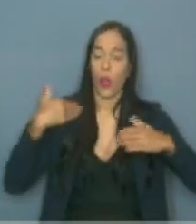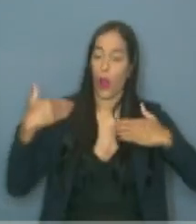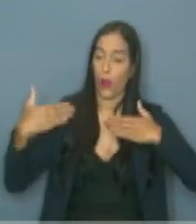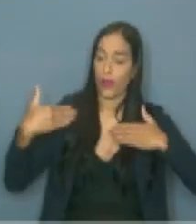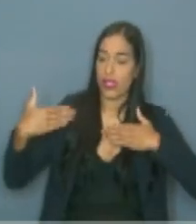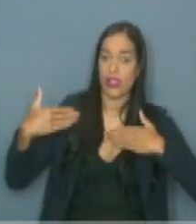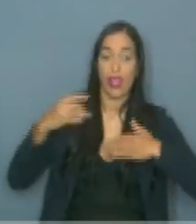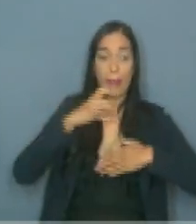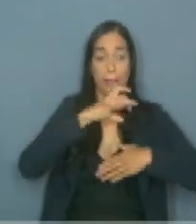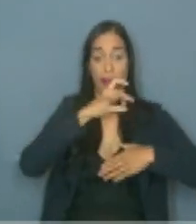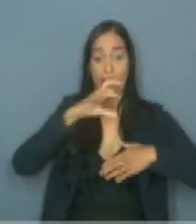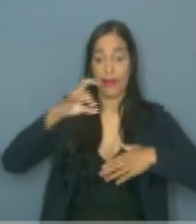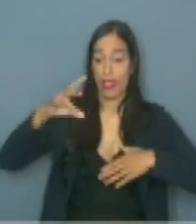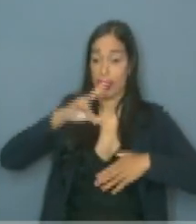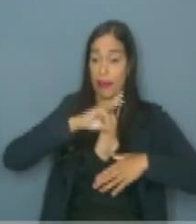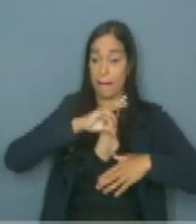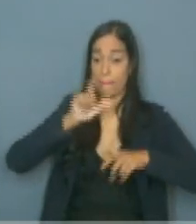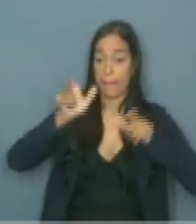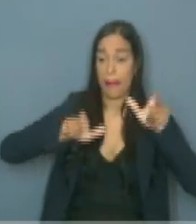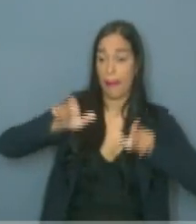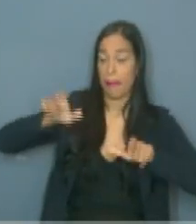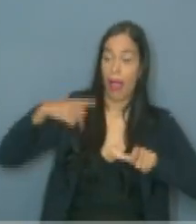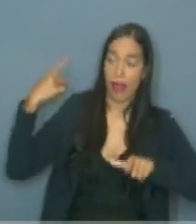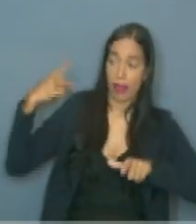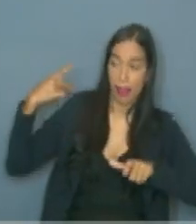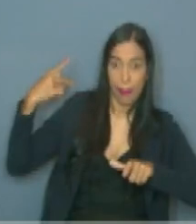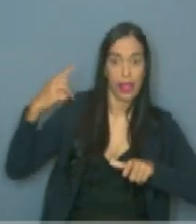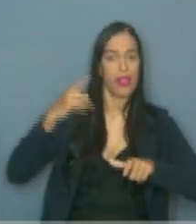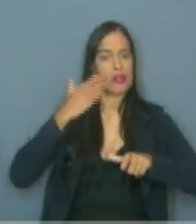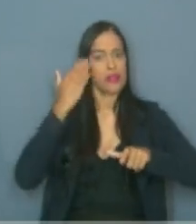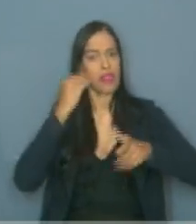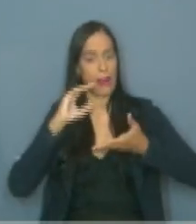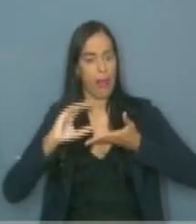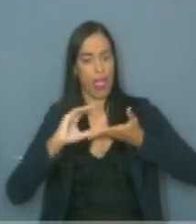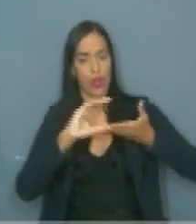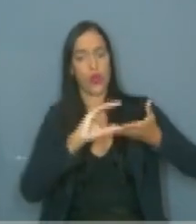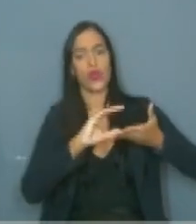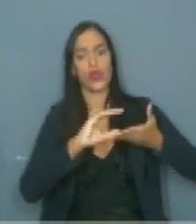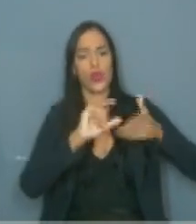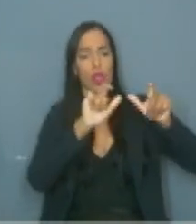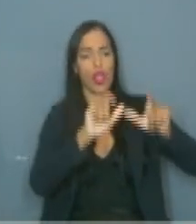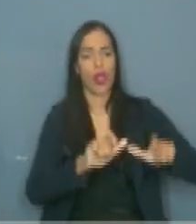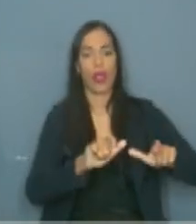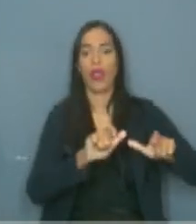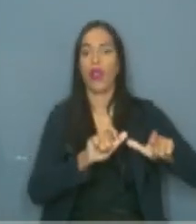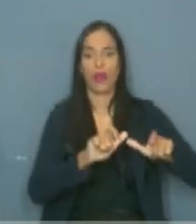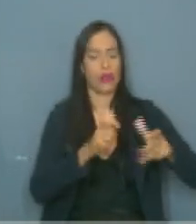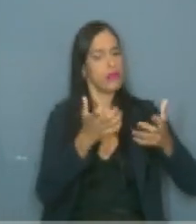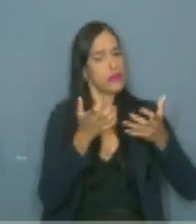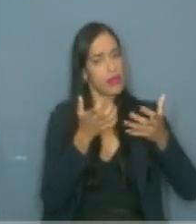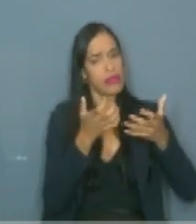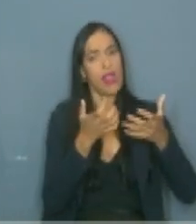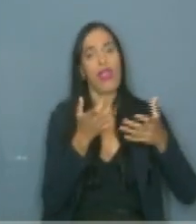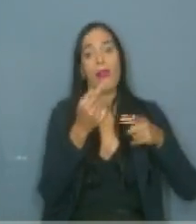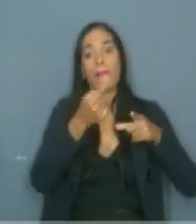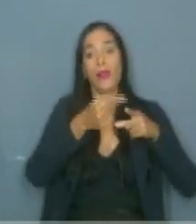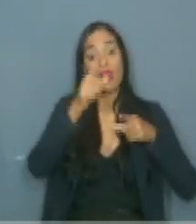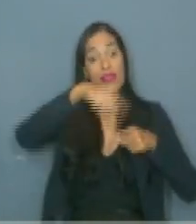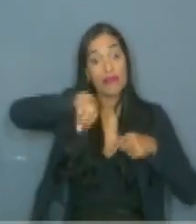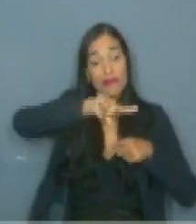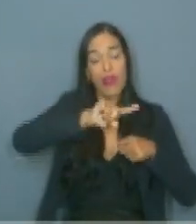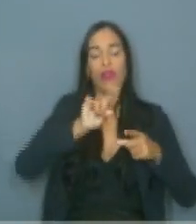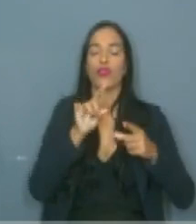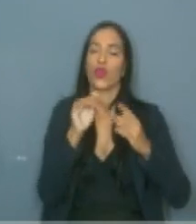que cada parlamentar possa ter o direito de destinar o recurso como bem entender, exatamente por ouvir a